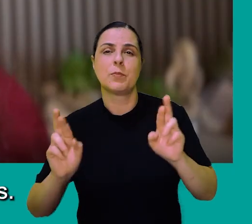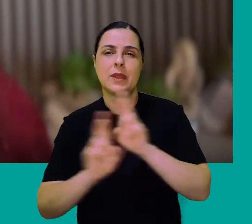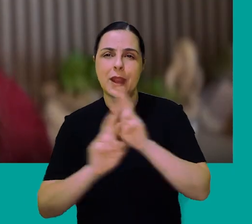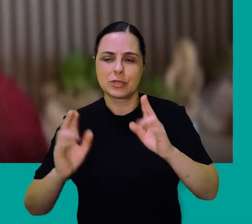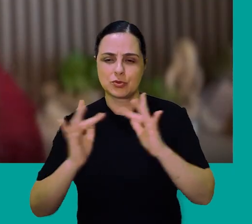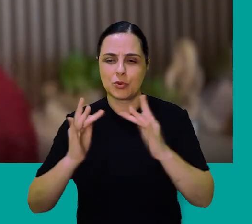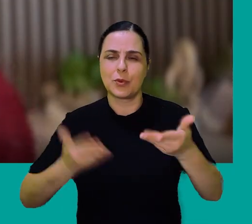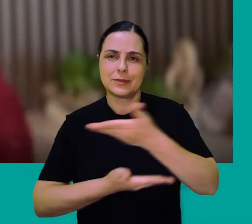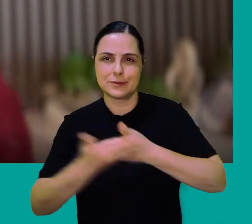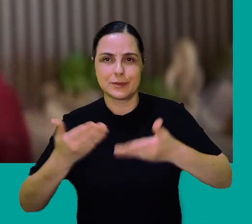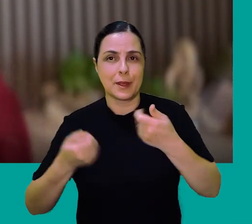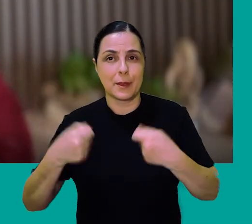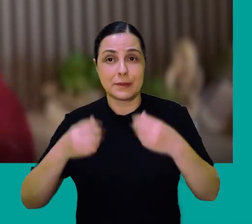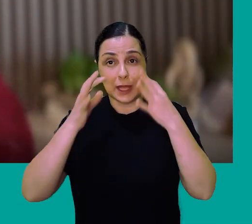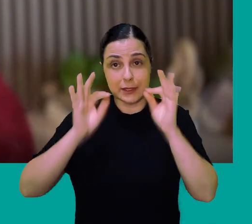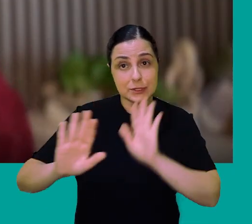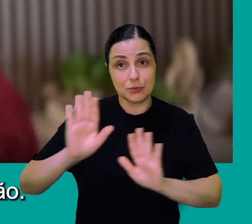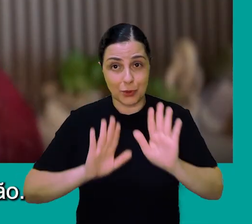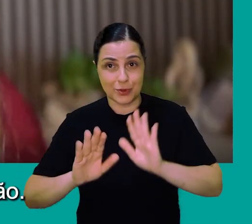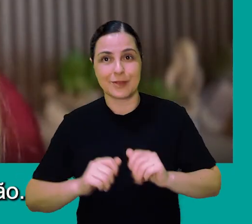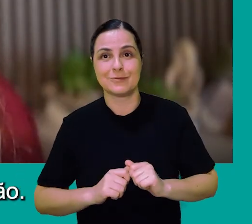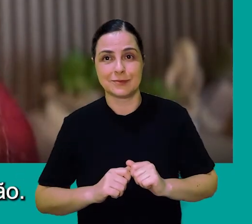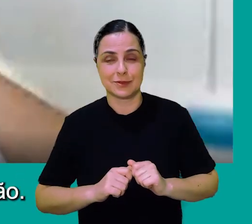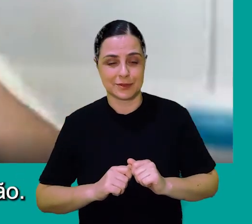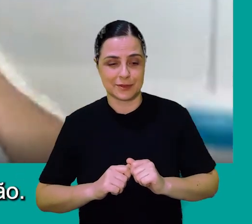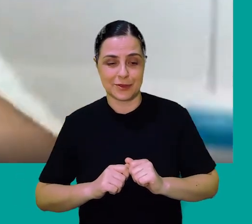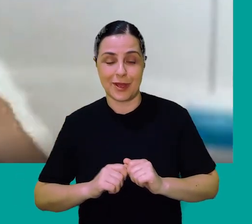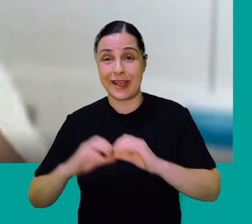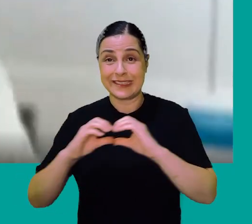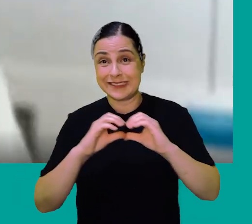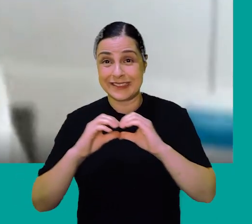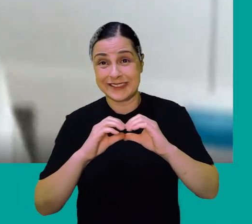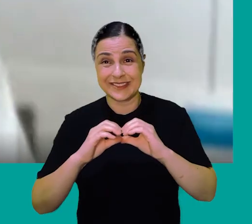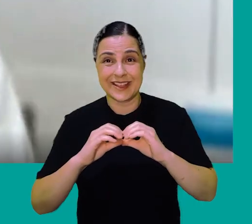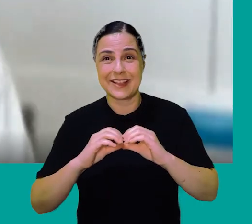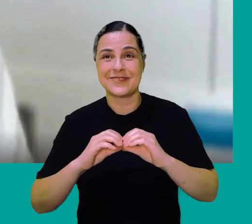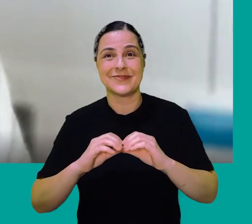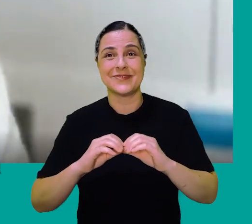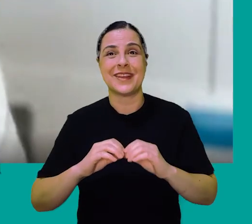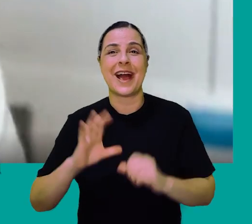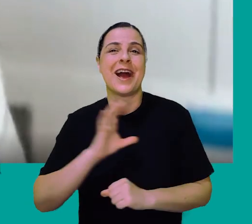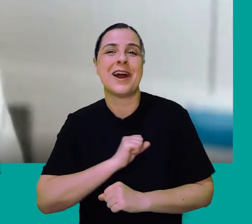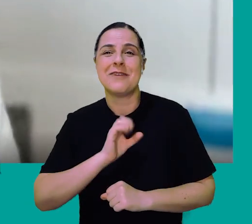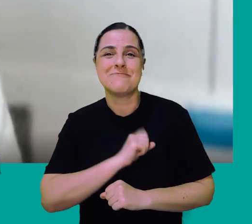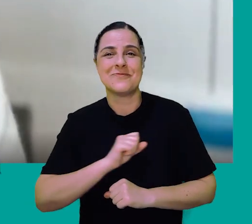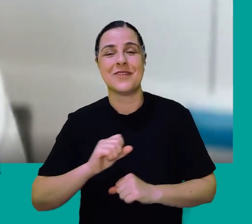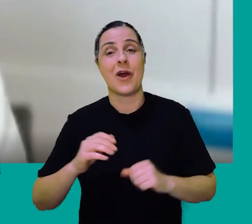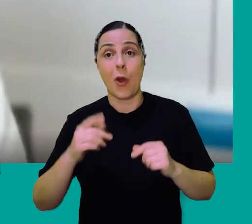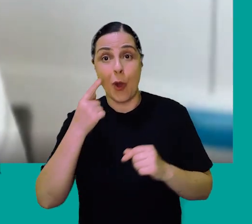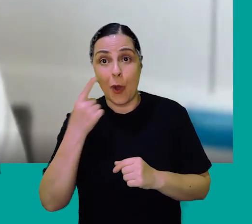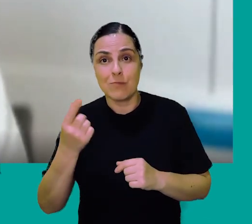relações. Tô fazendo coraçãozinho com a mão. Amo! Não, e assim,